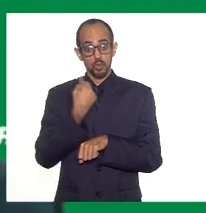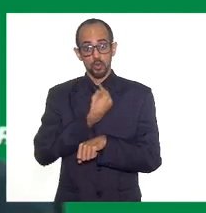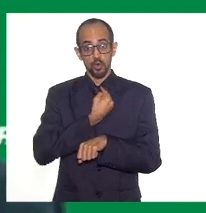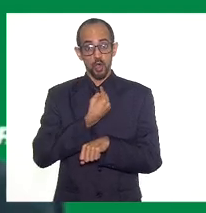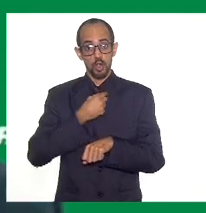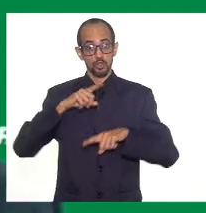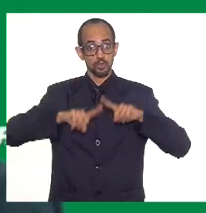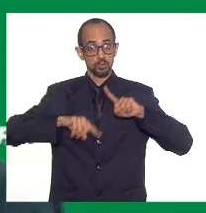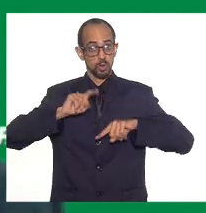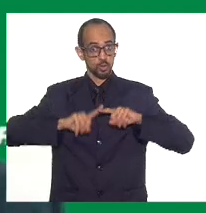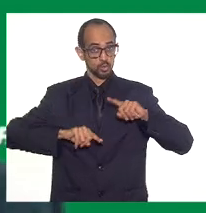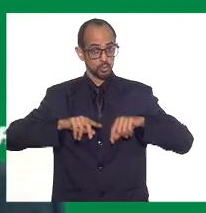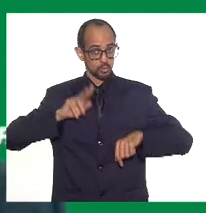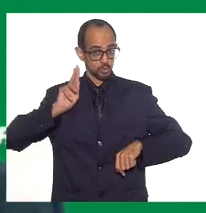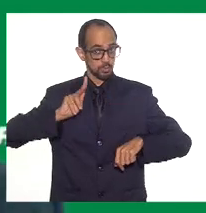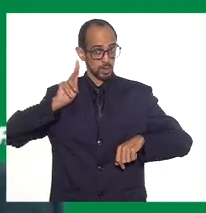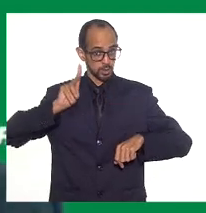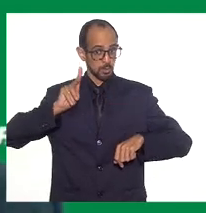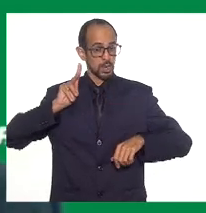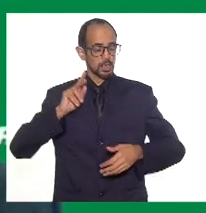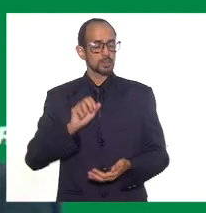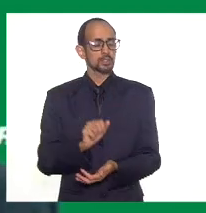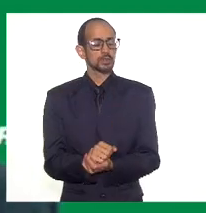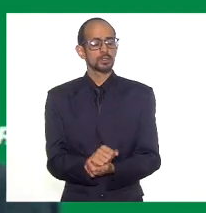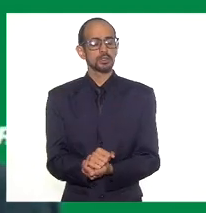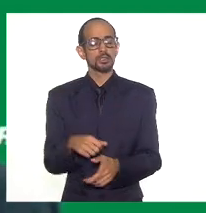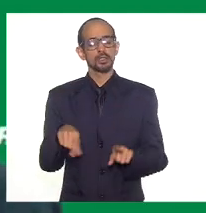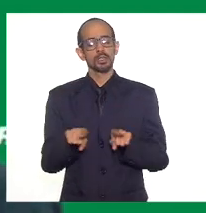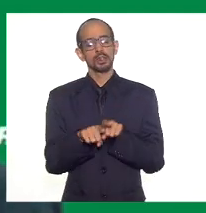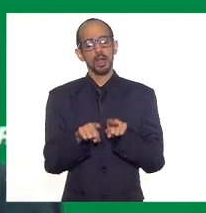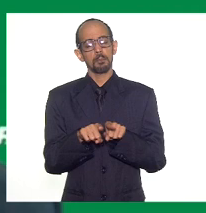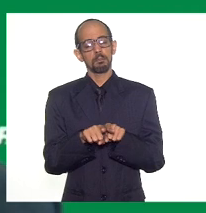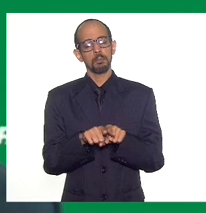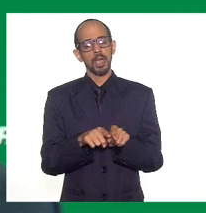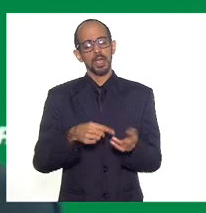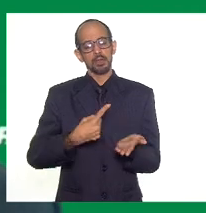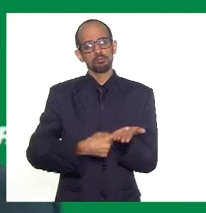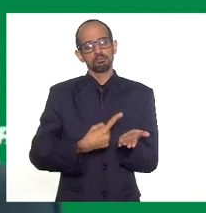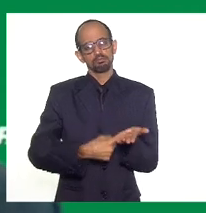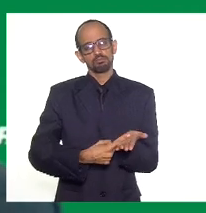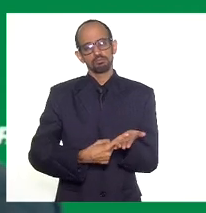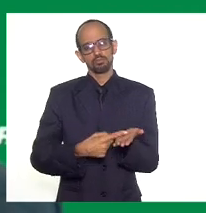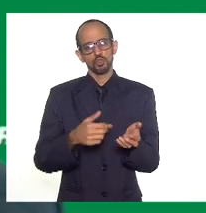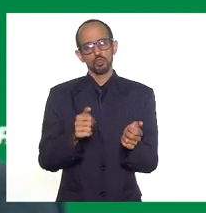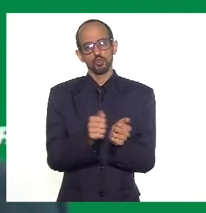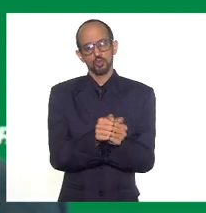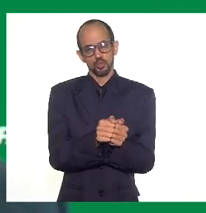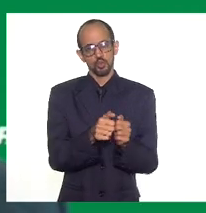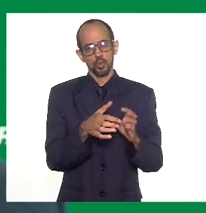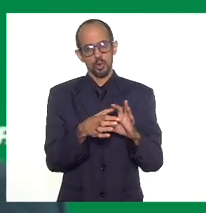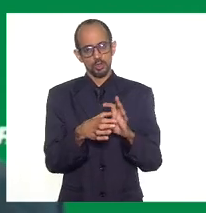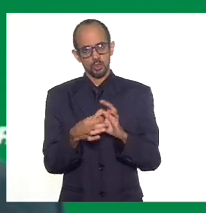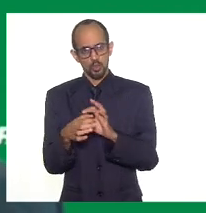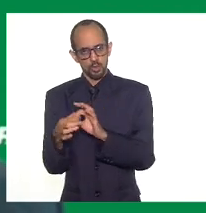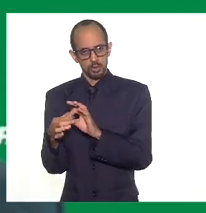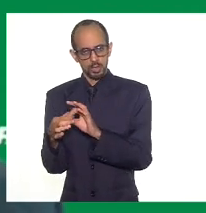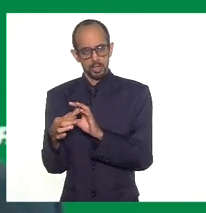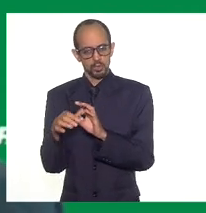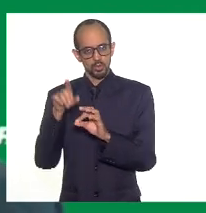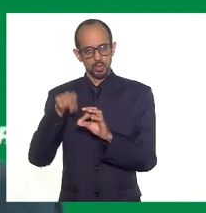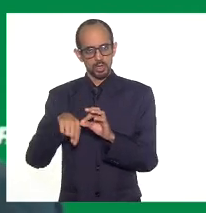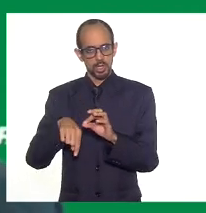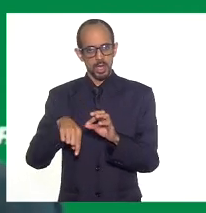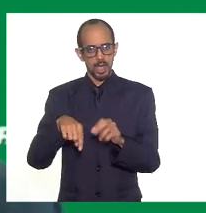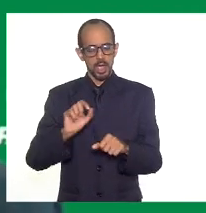produtos também se comprometeram com esse cenário, né, de net zero, de emissões líquidas